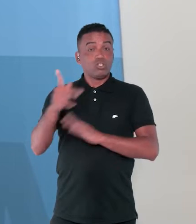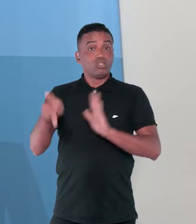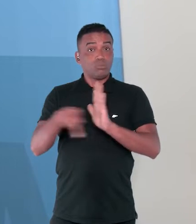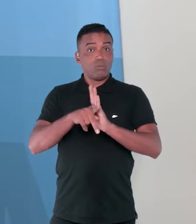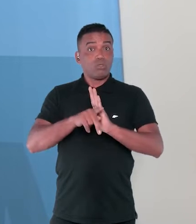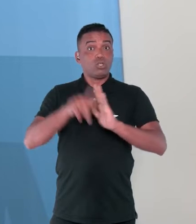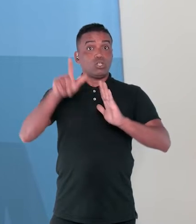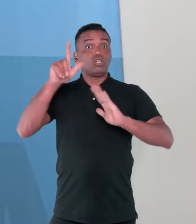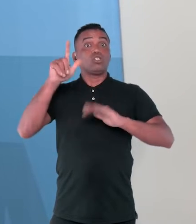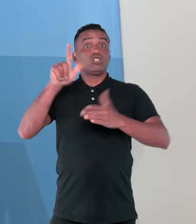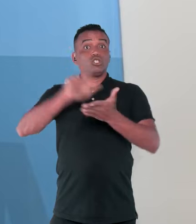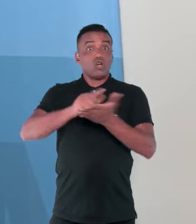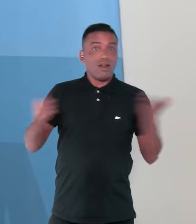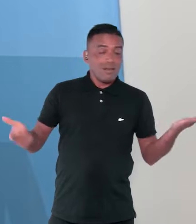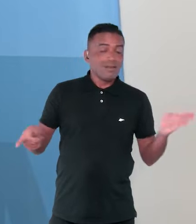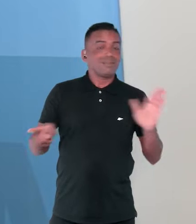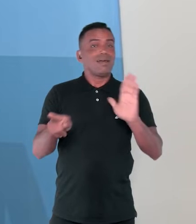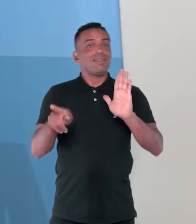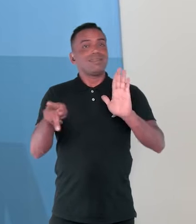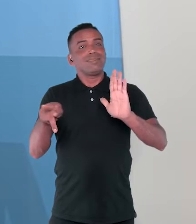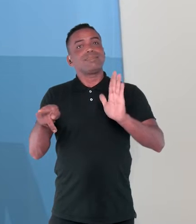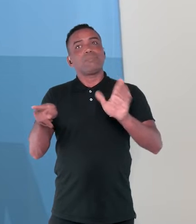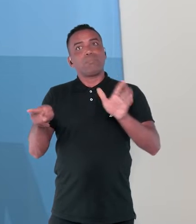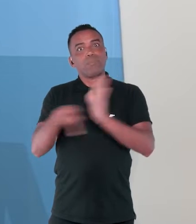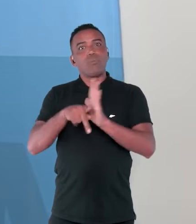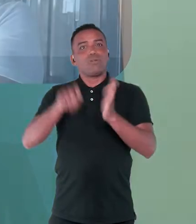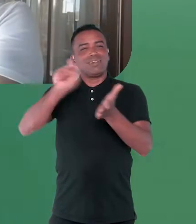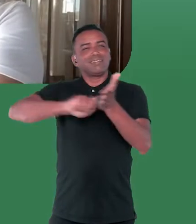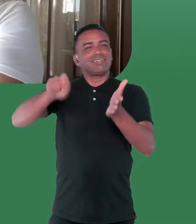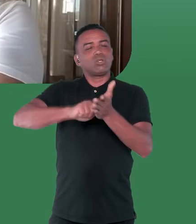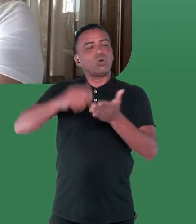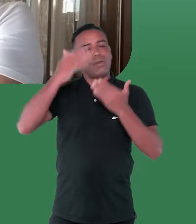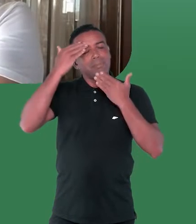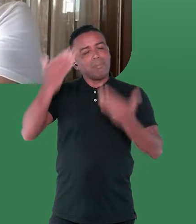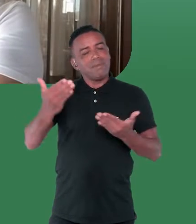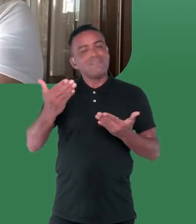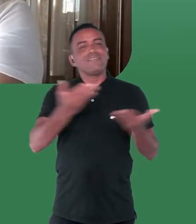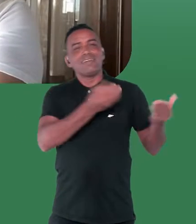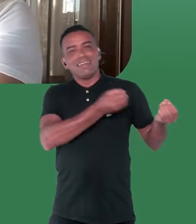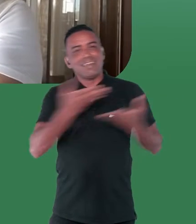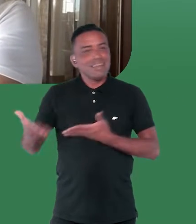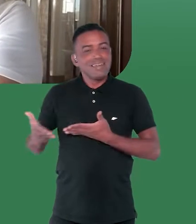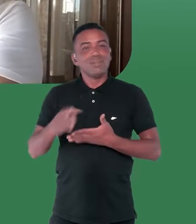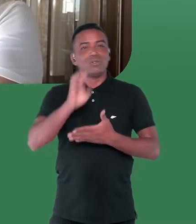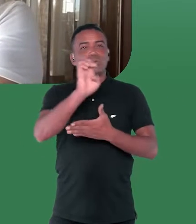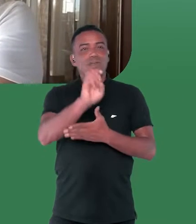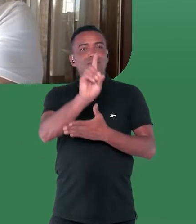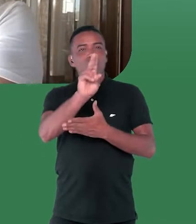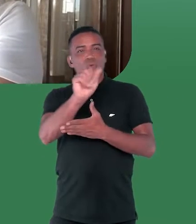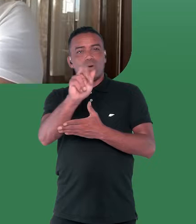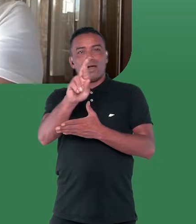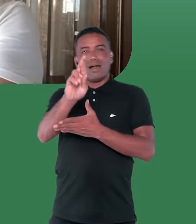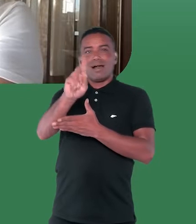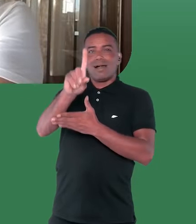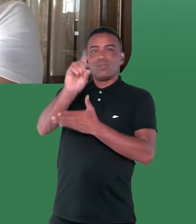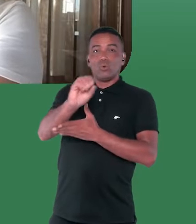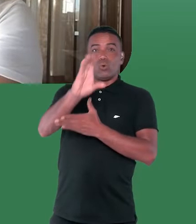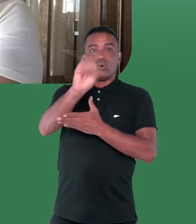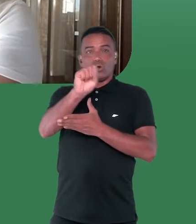jornalista e escritor, Eduardo Costa, bem-vindo, que honra ter você aqui, né? Que desafio de